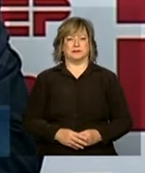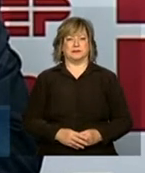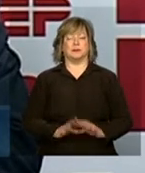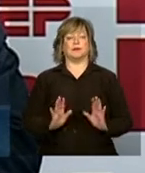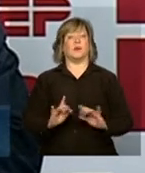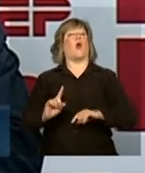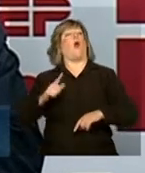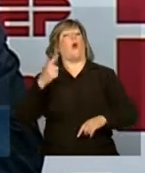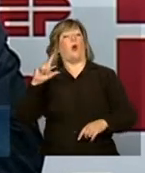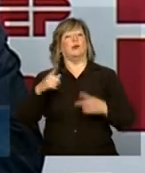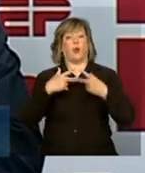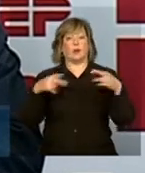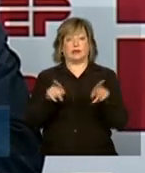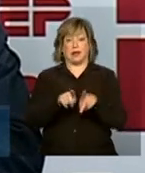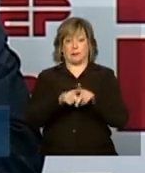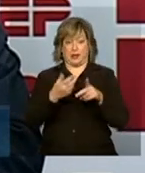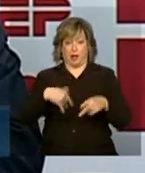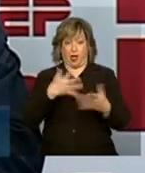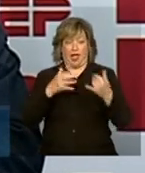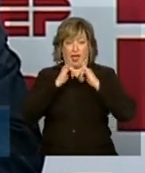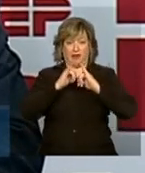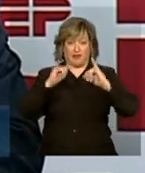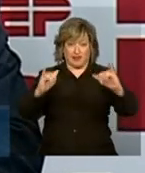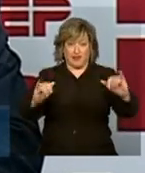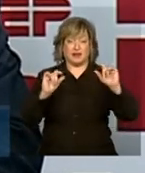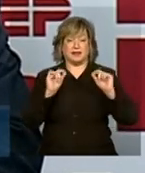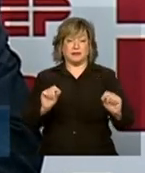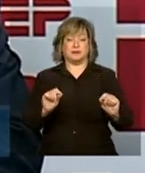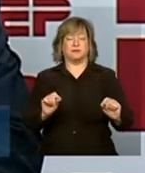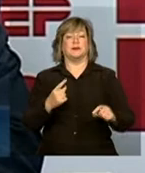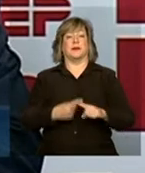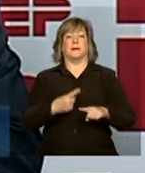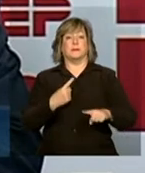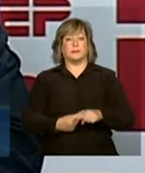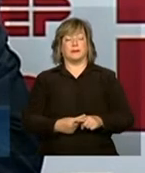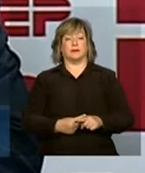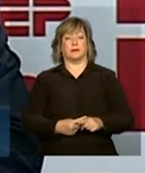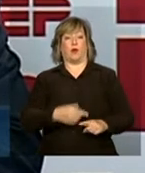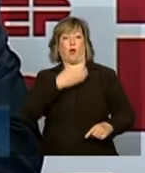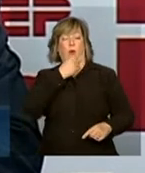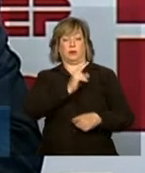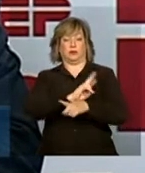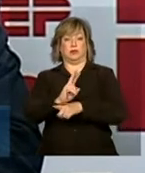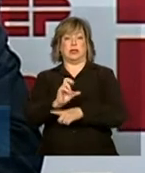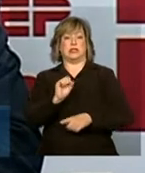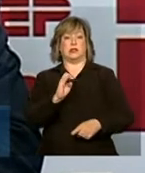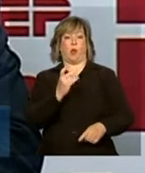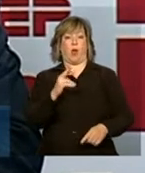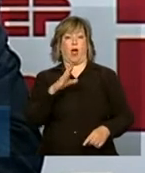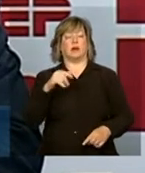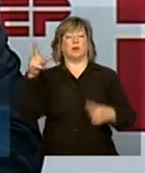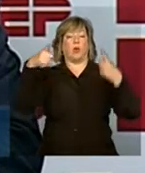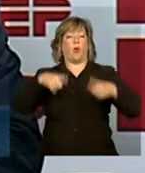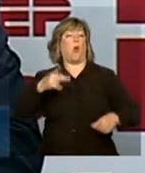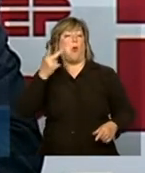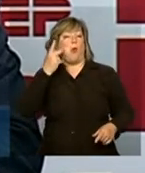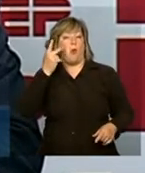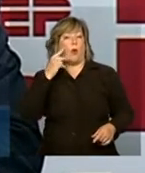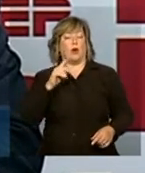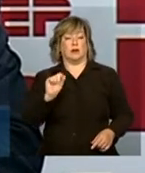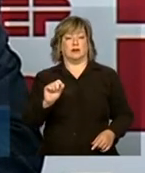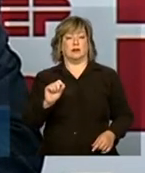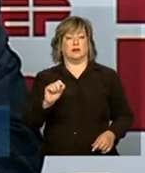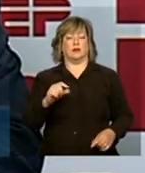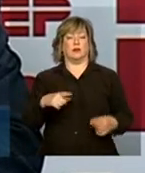O outro lado também que nós queríamos registrar foi a atitude do segurança Otávio Nogueira, lá no Ceará, na Unifor.